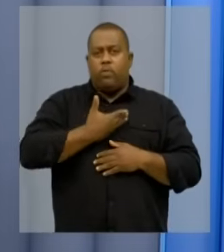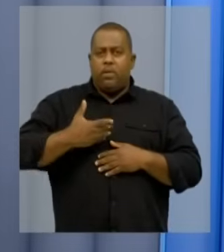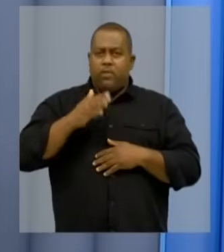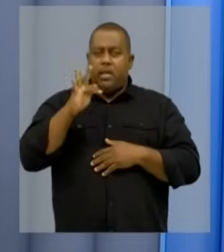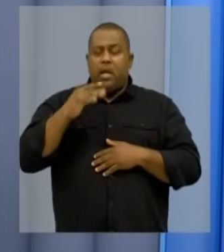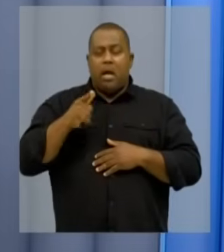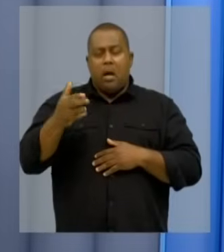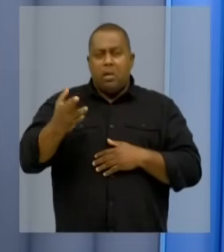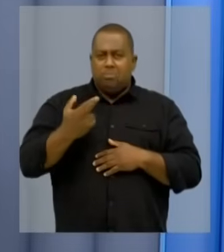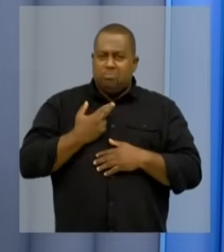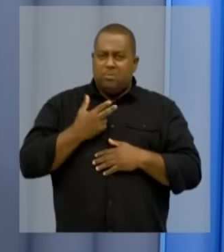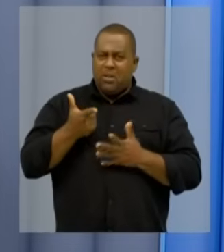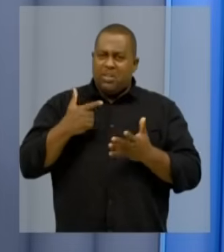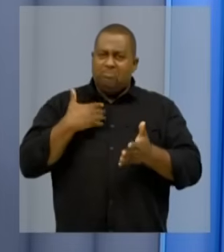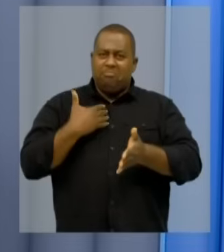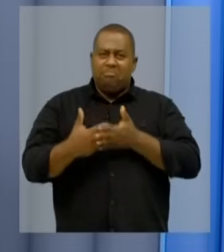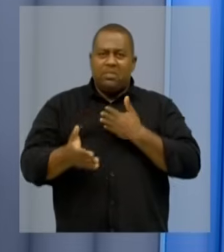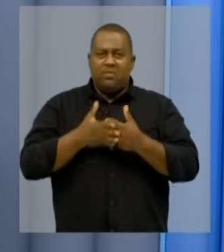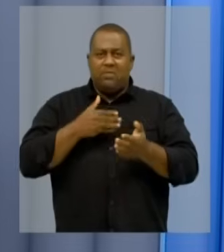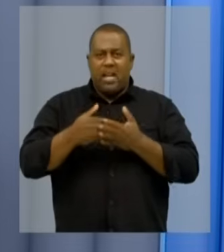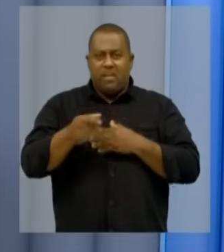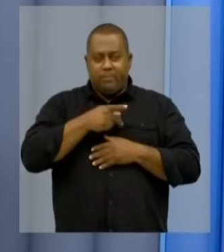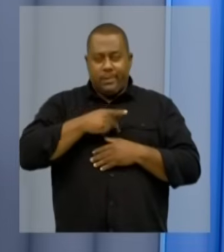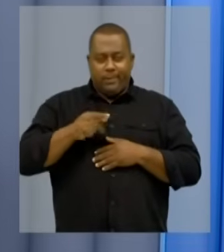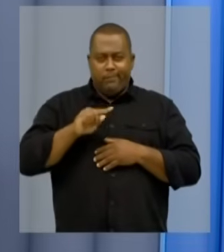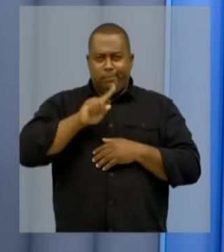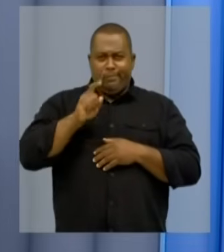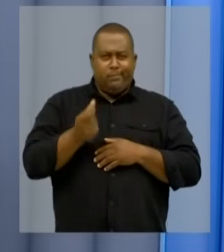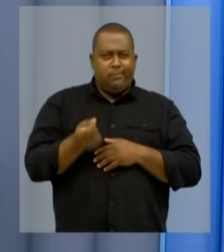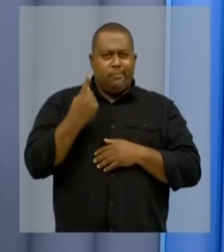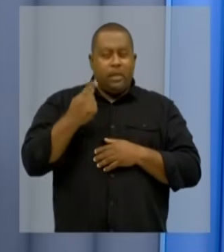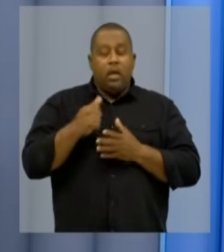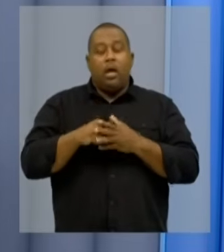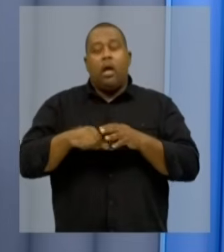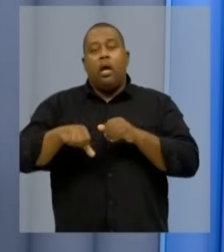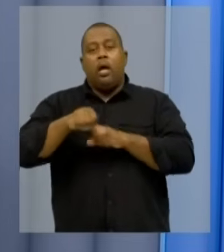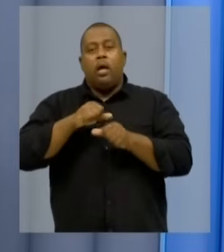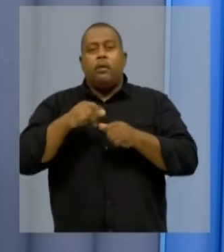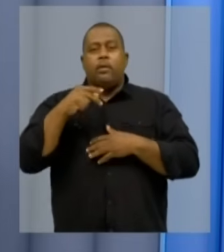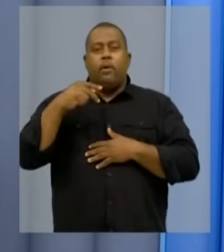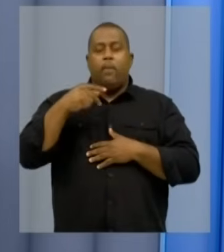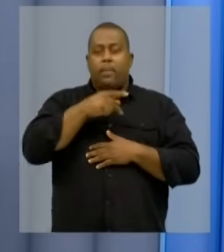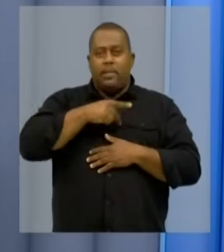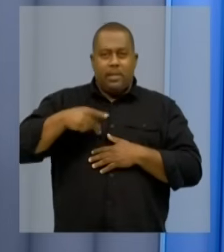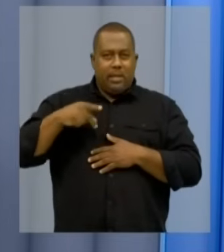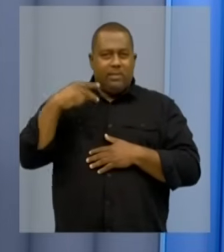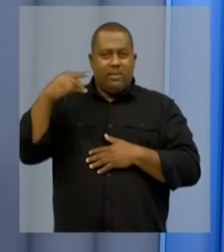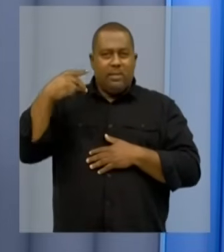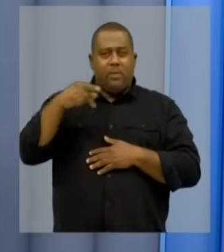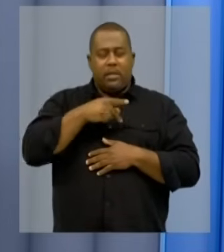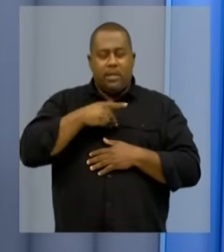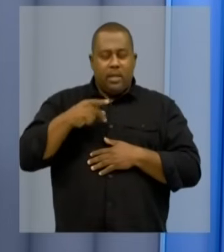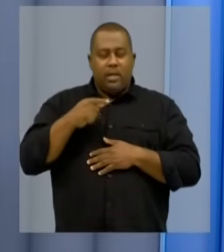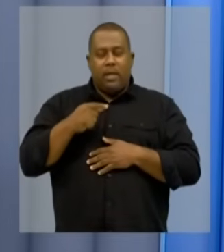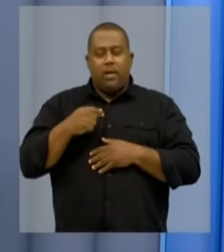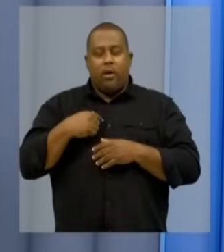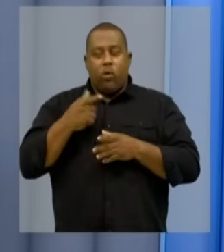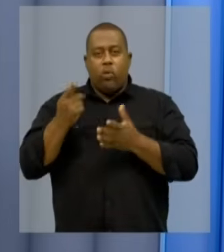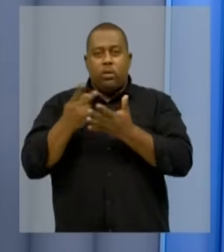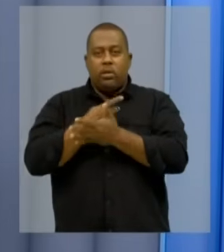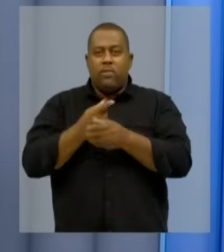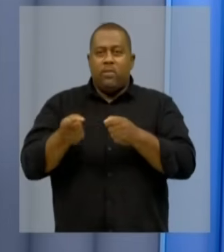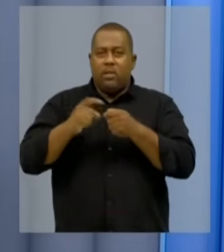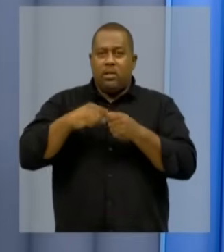faz. Outra coragem sua, porque o presidente da República, o seu presidente, é quem trouxe de volta o Brasil ao mapa da